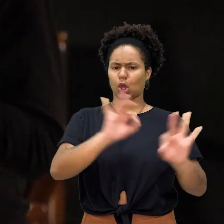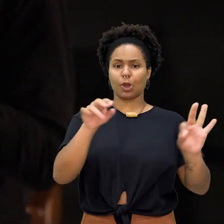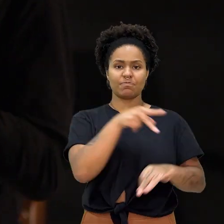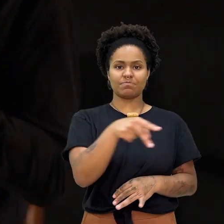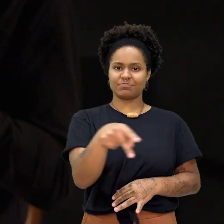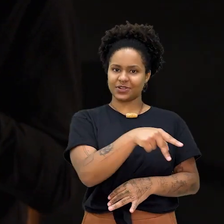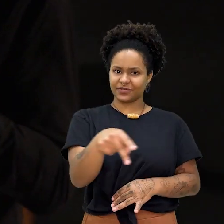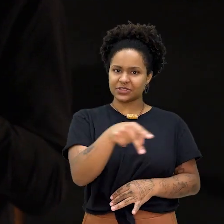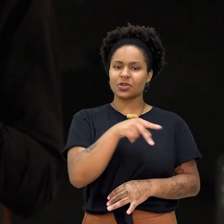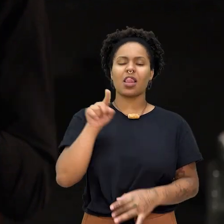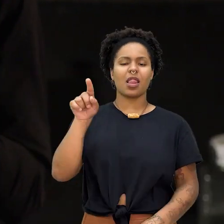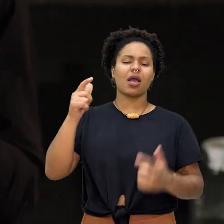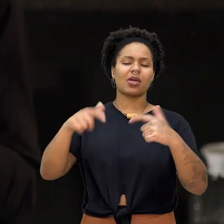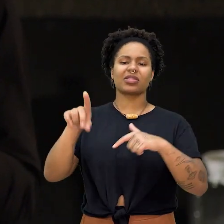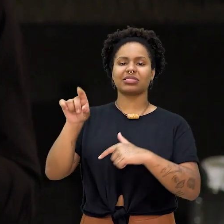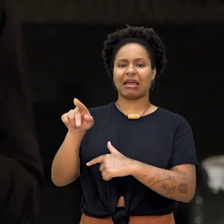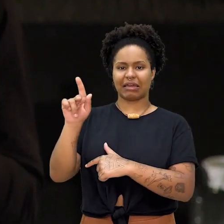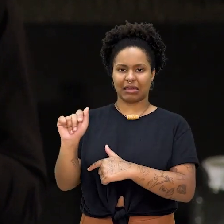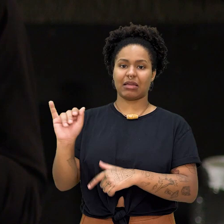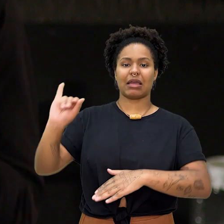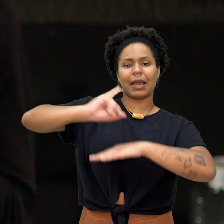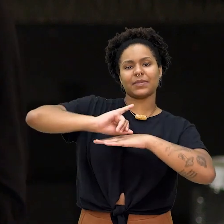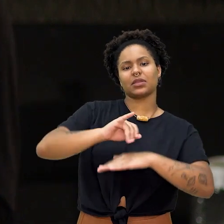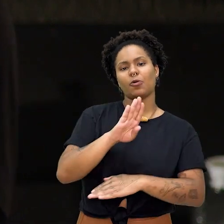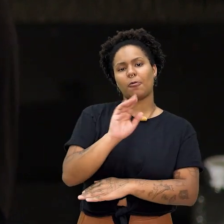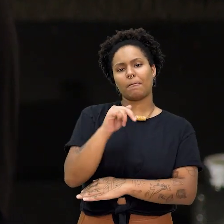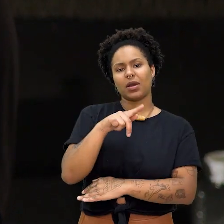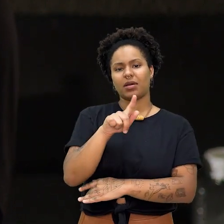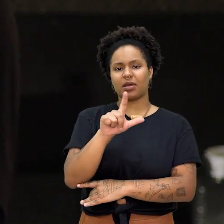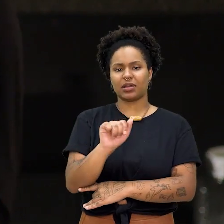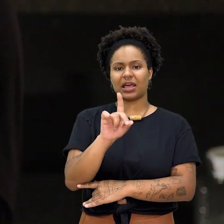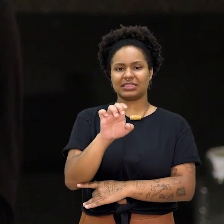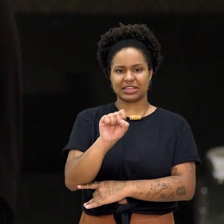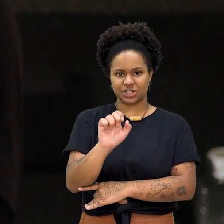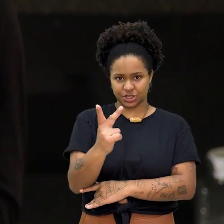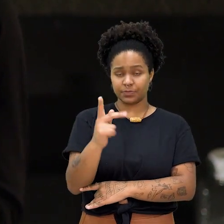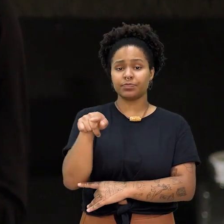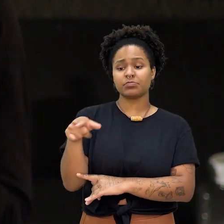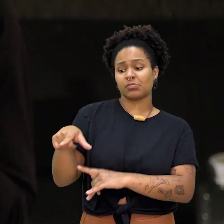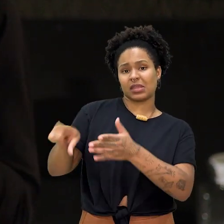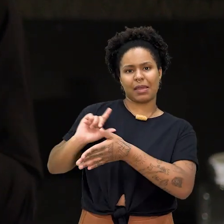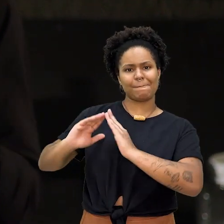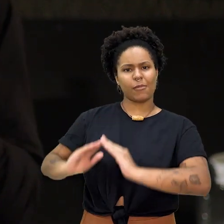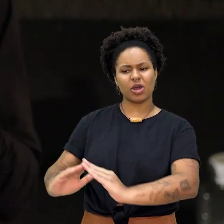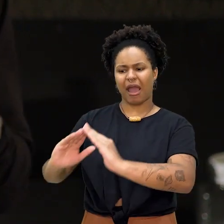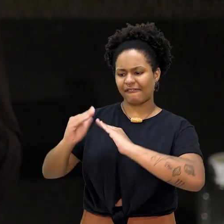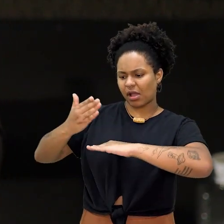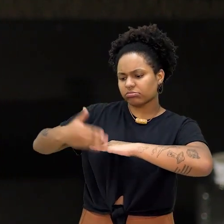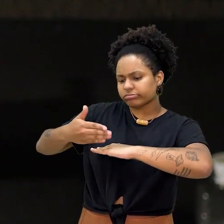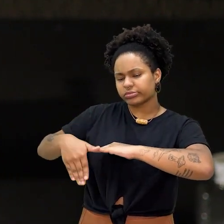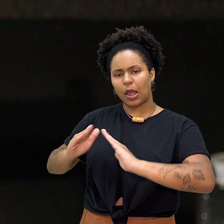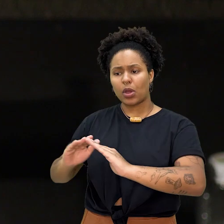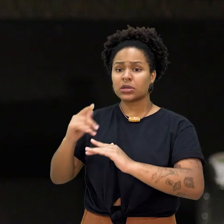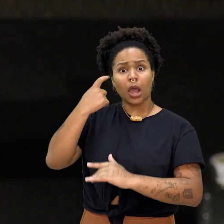ótimo professor em Dhaka, hoje capital de Bangladesh, mas era Índia, e moravam numa boa casa.